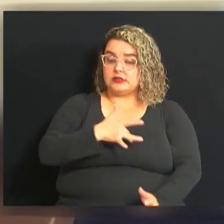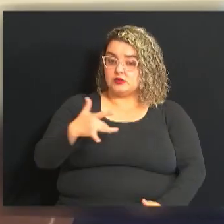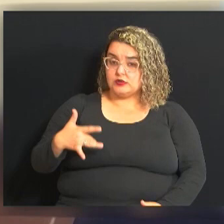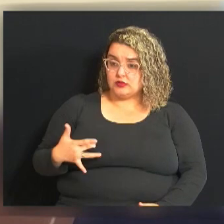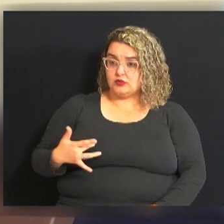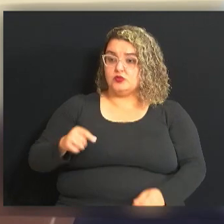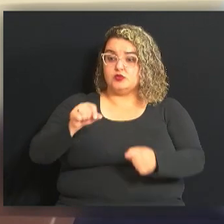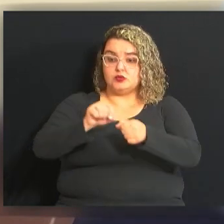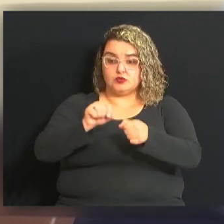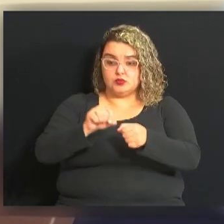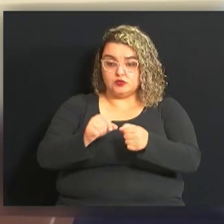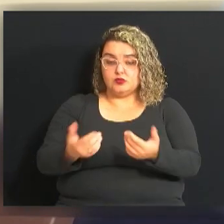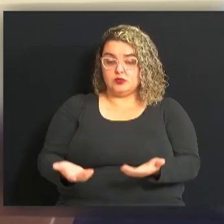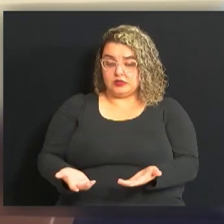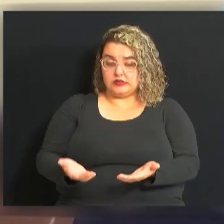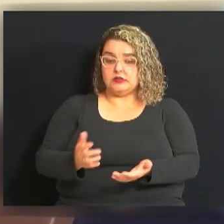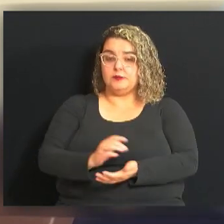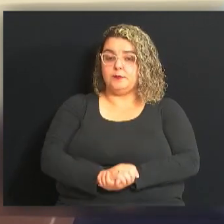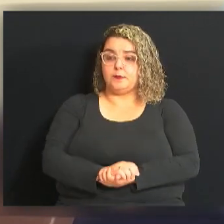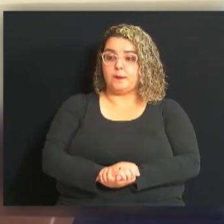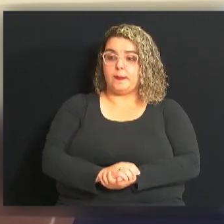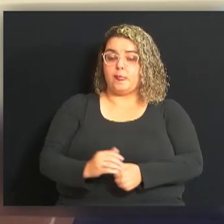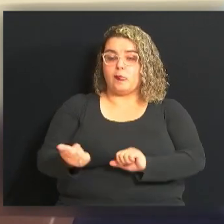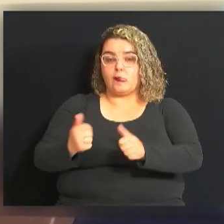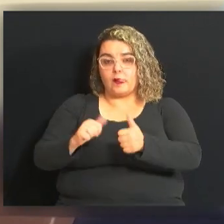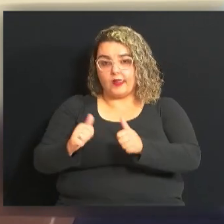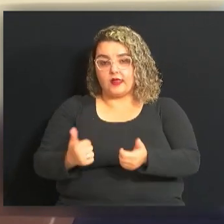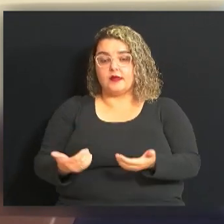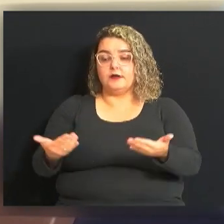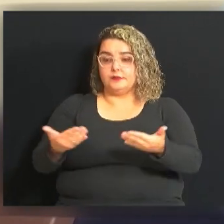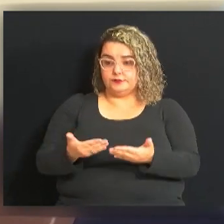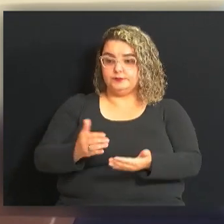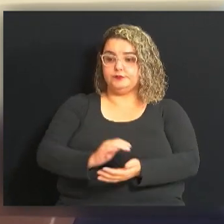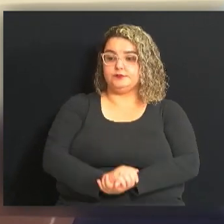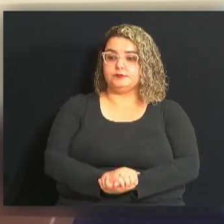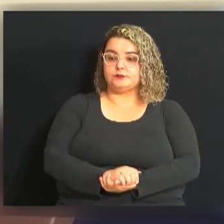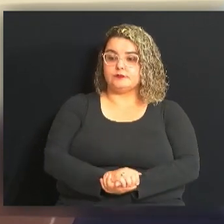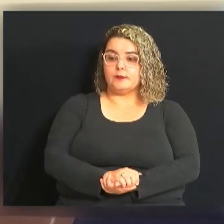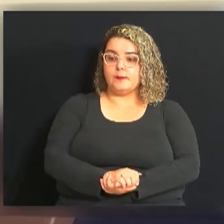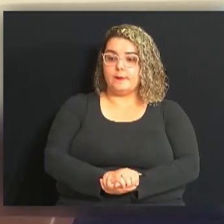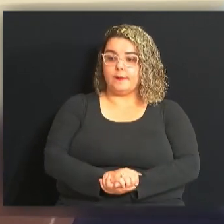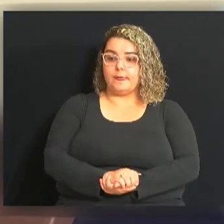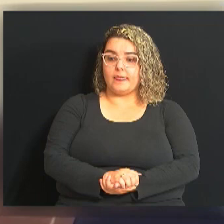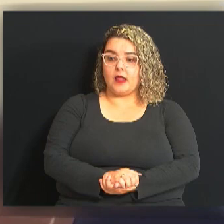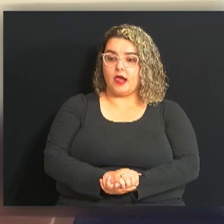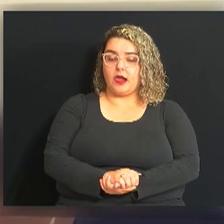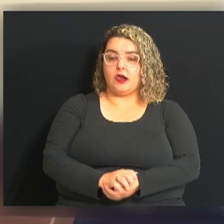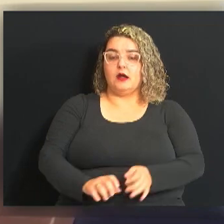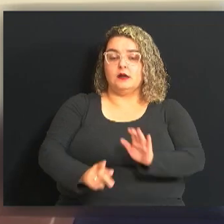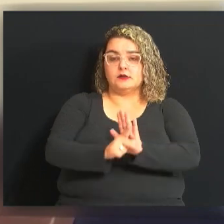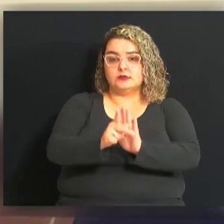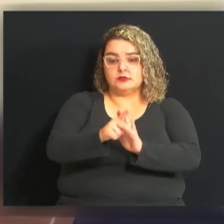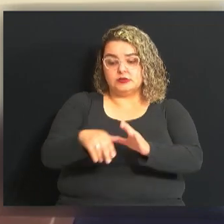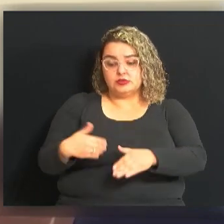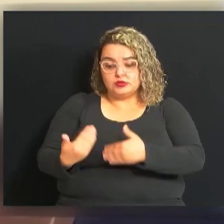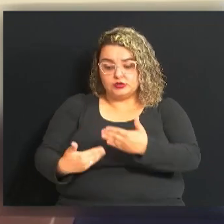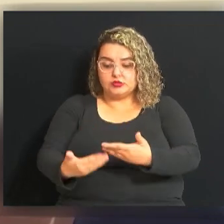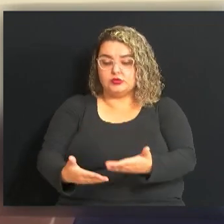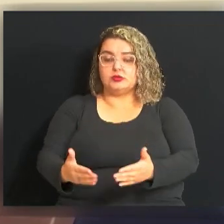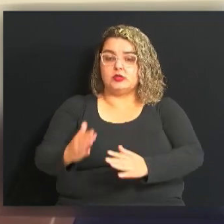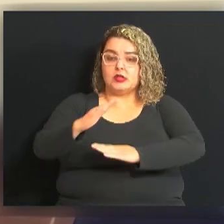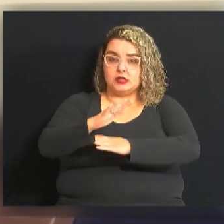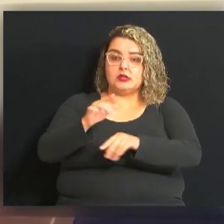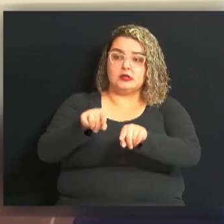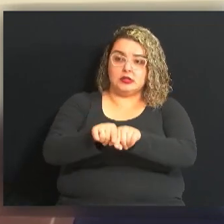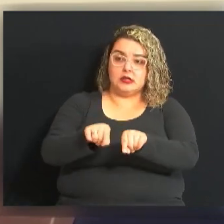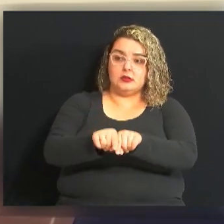fazer essa avaliação que fizemos agora há pouco, dos projetos que tramitam na casa, também a